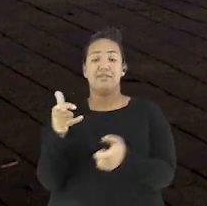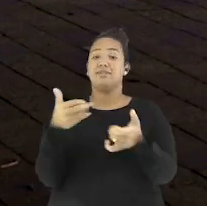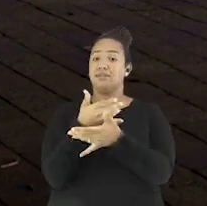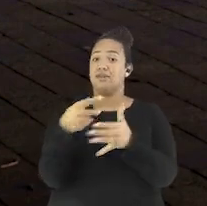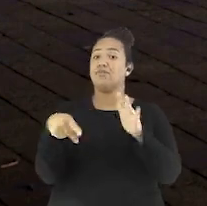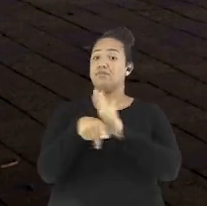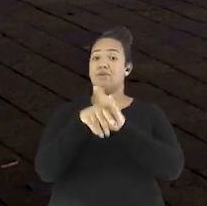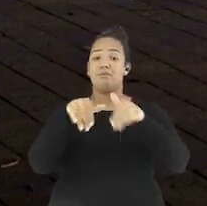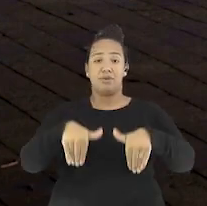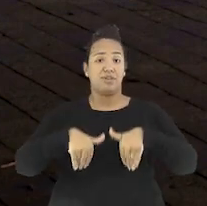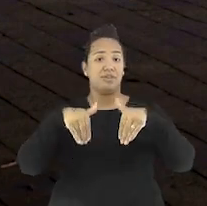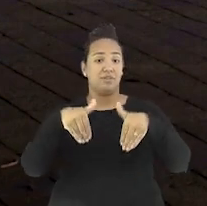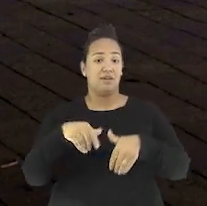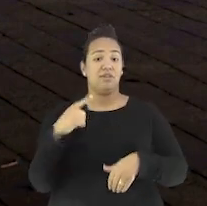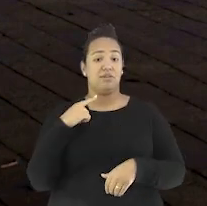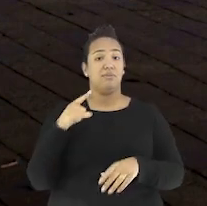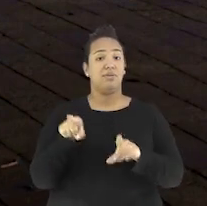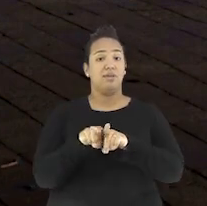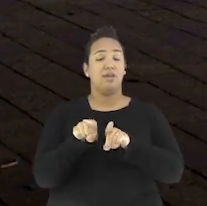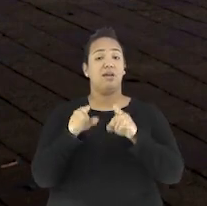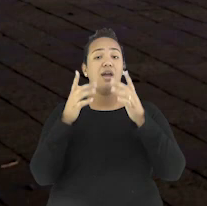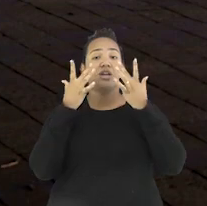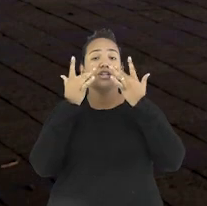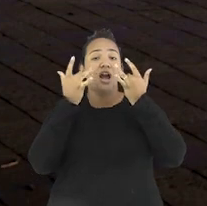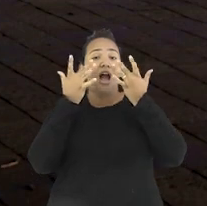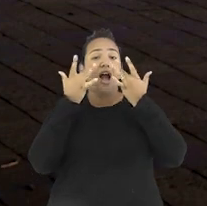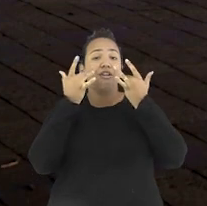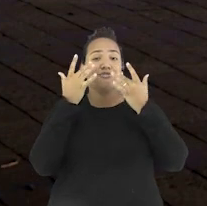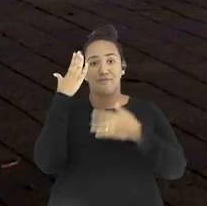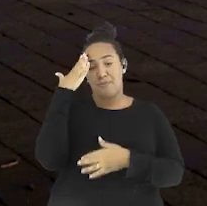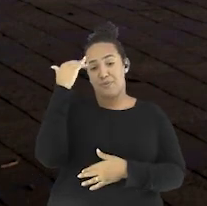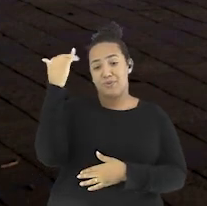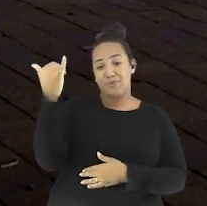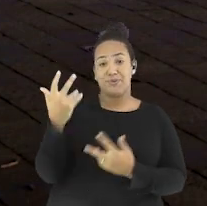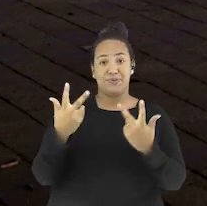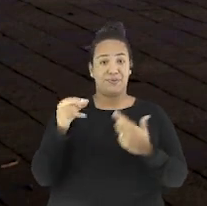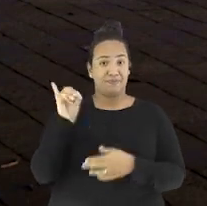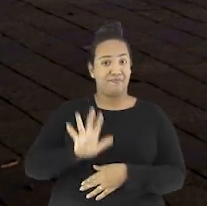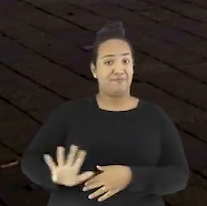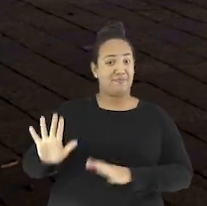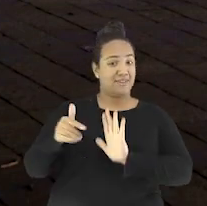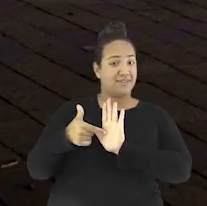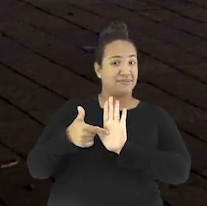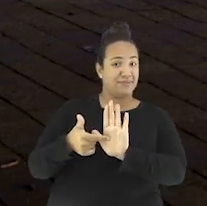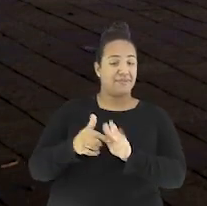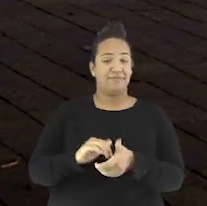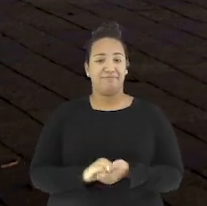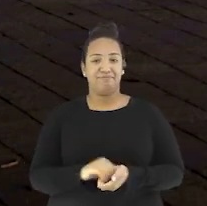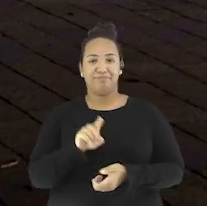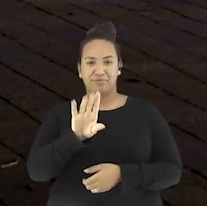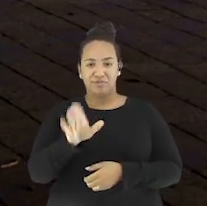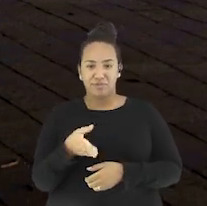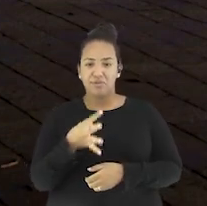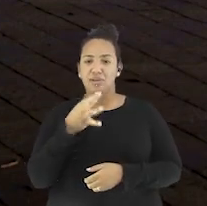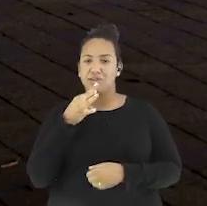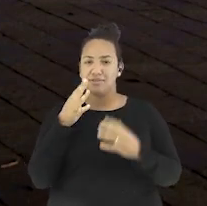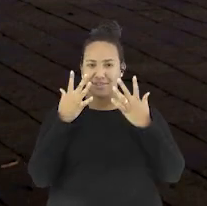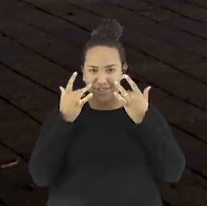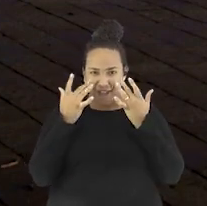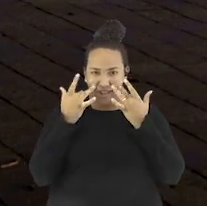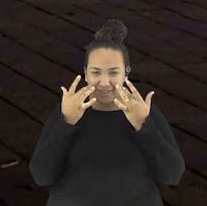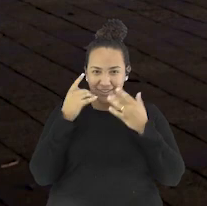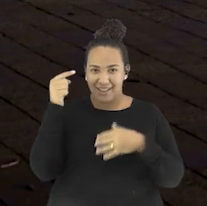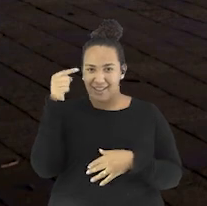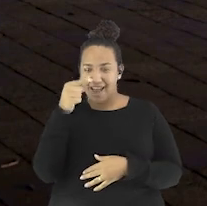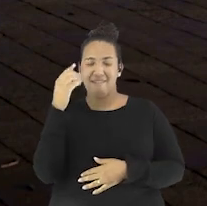encontra o Teatro Opera House, esse ponto turístico da cidade onde eu estou. Você já conhecia o Teatro Opera House antes?